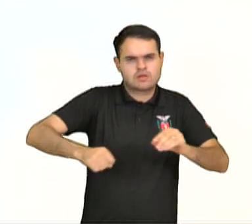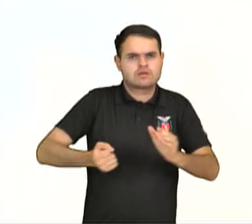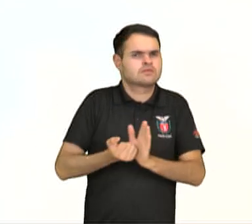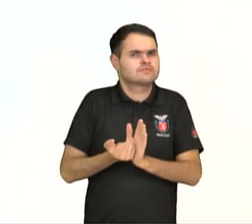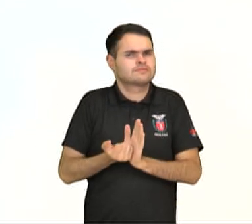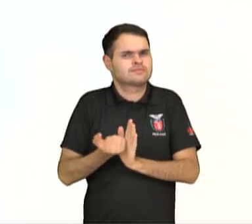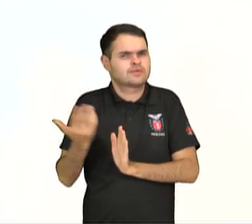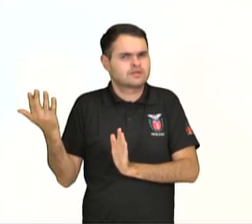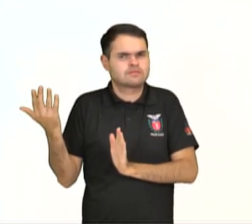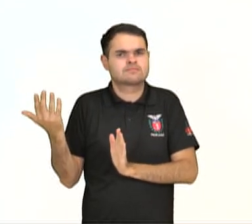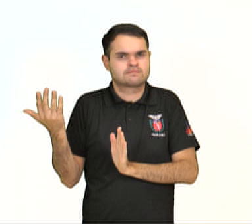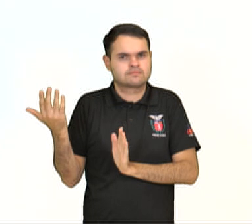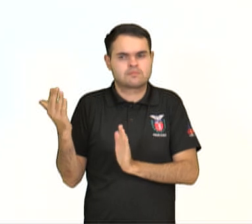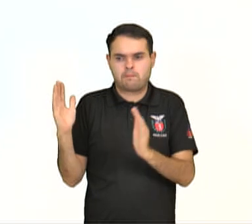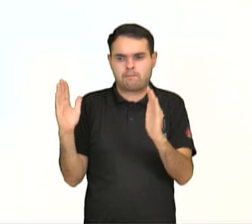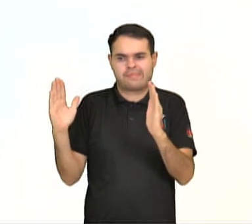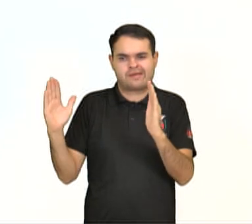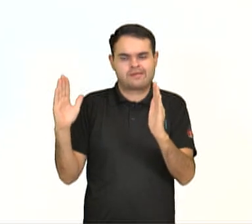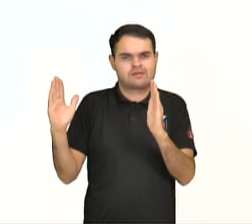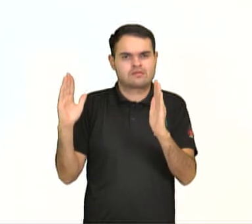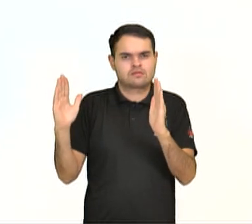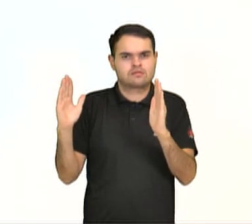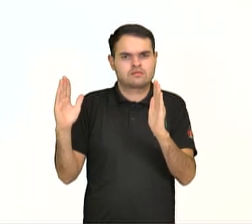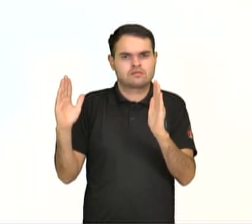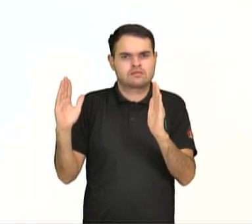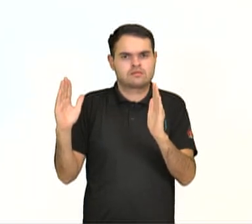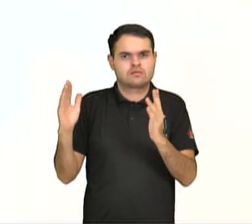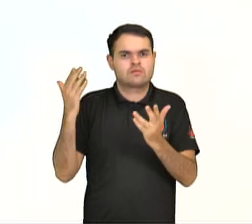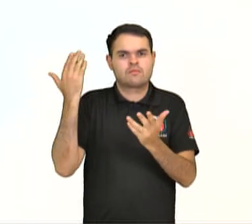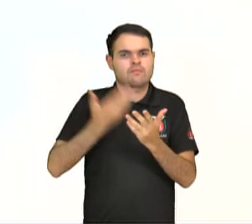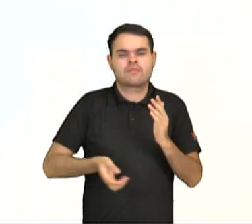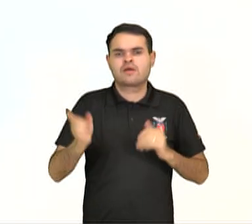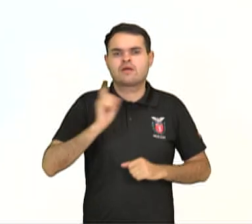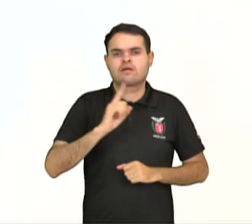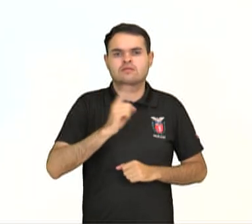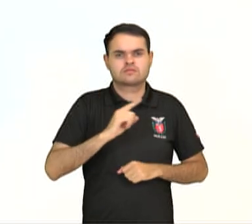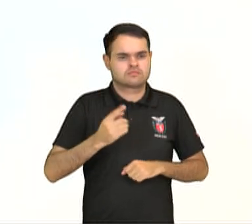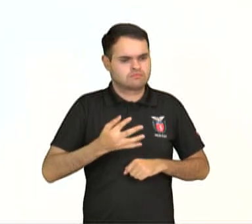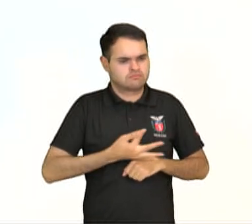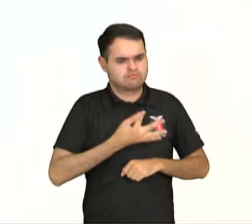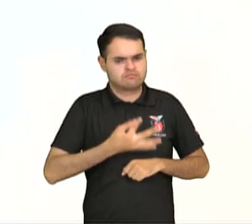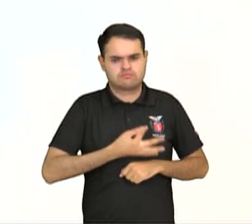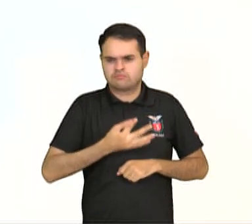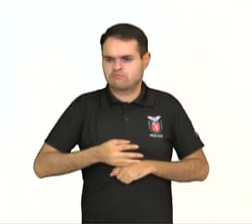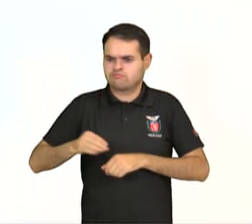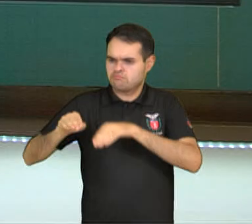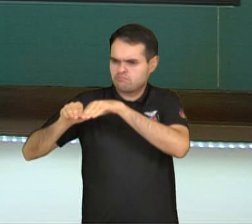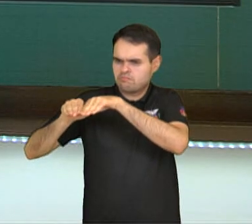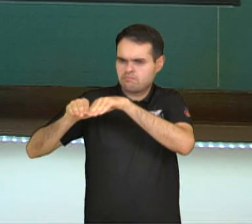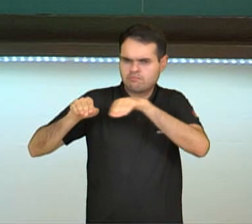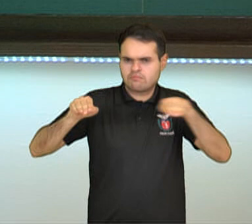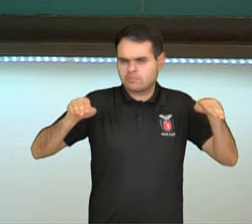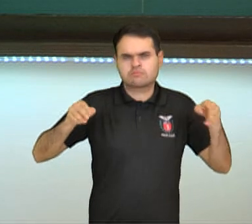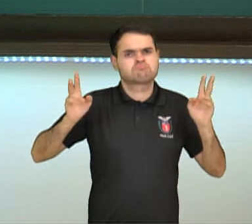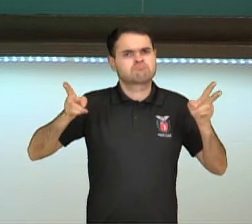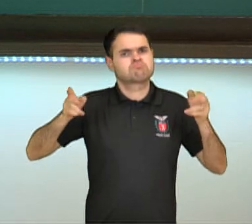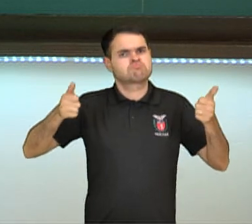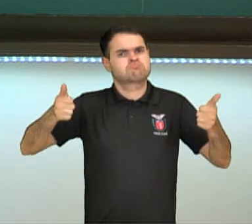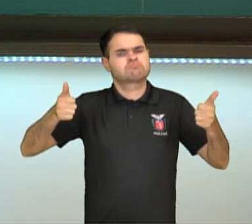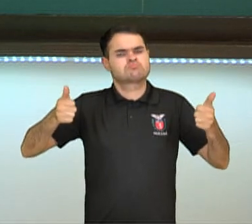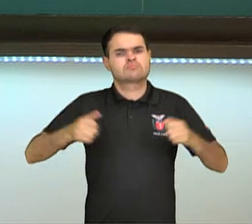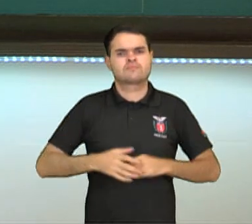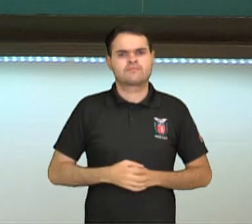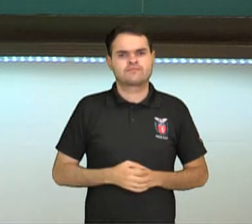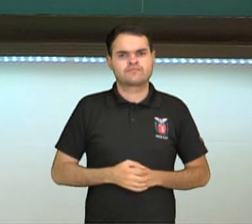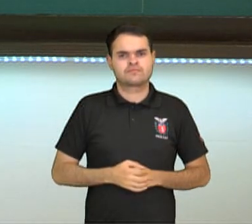vezes em um determinado período, sem perder a capacidade de execução. Deixando mais claro,